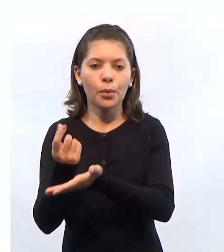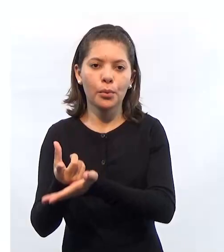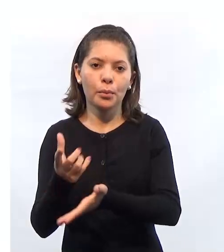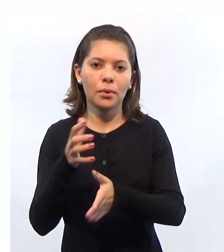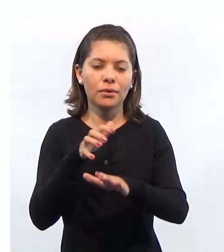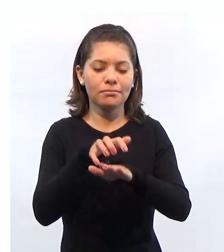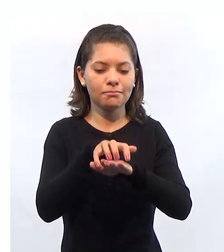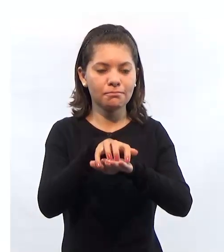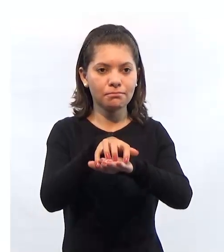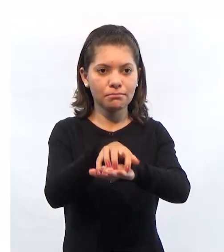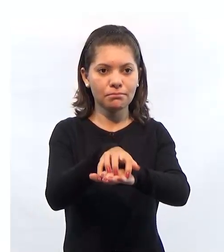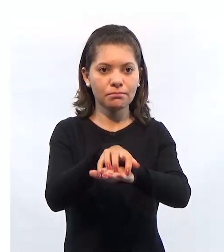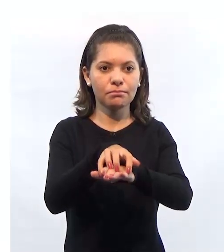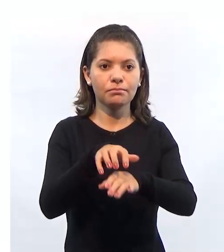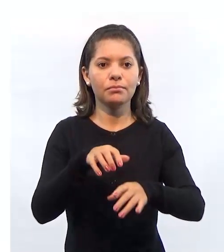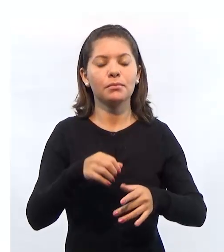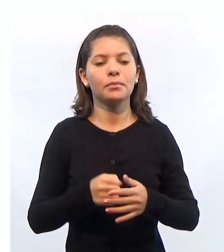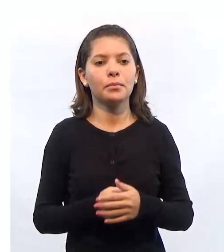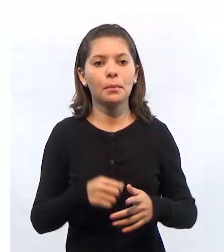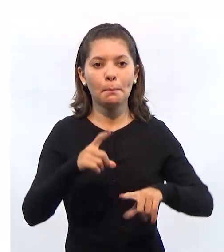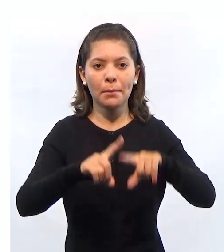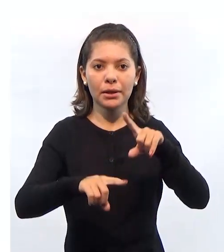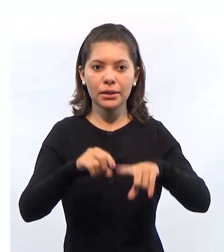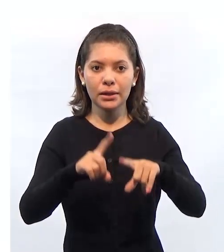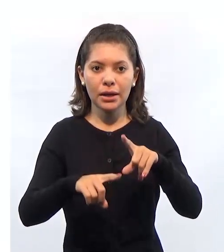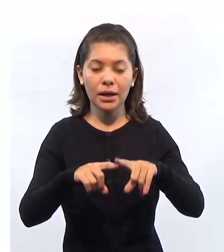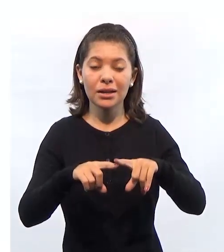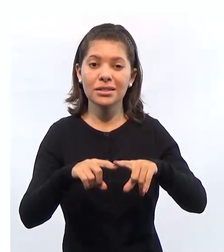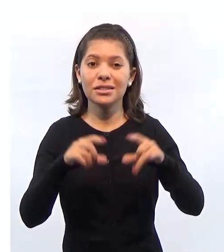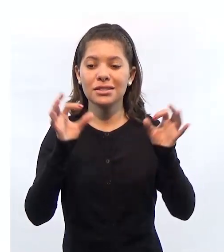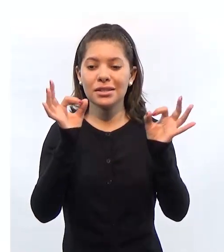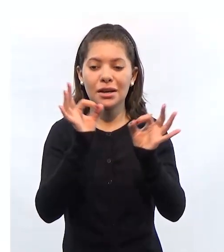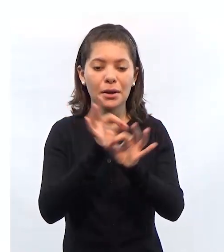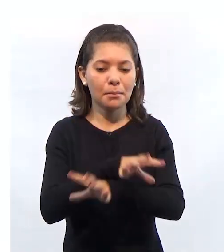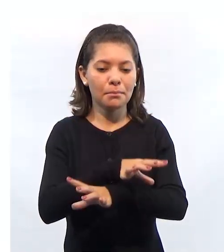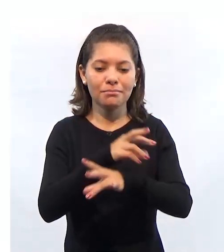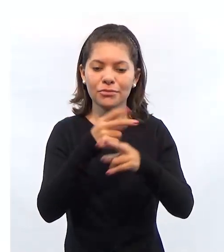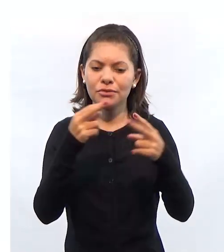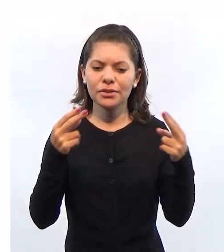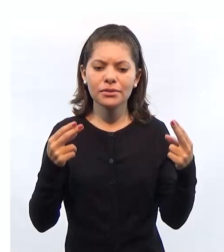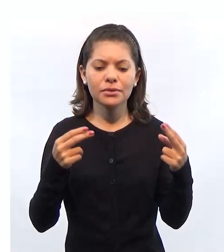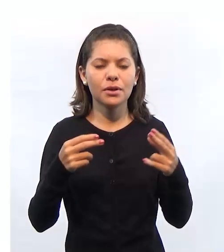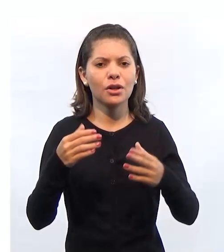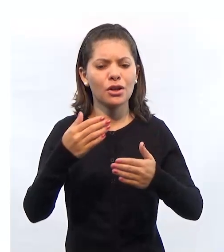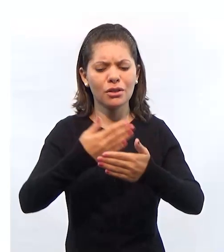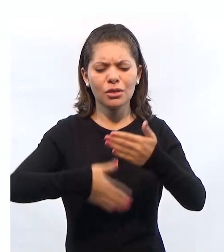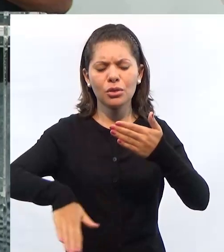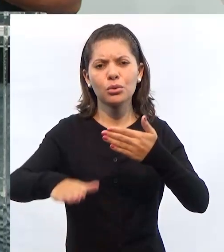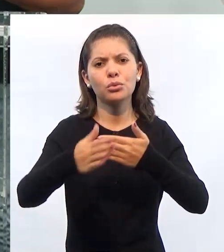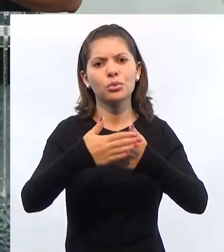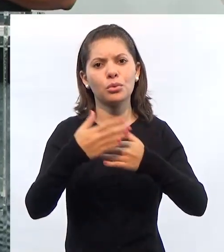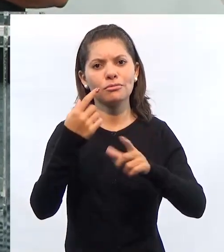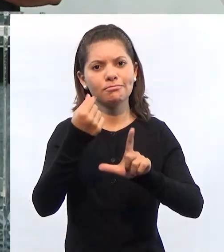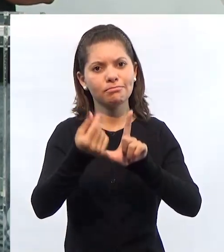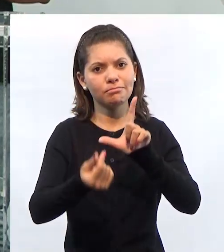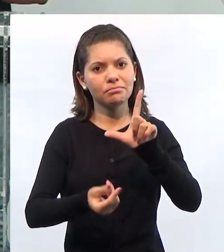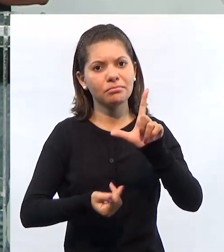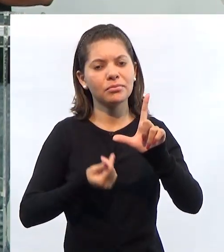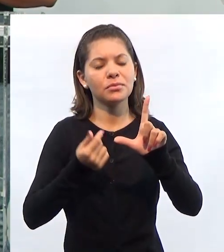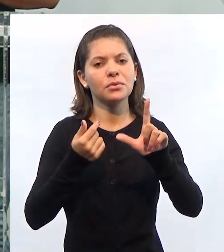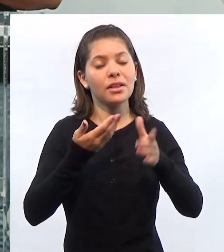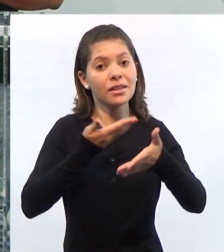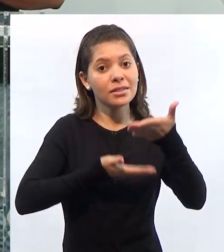consumidores, transporte propriamente dito, de materiais e produtos acabados. Todos esses componentes de logística,